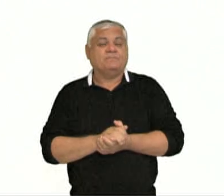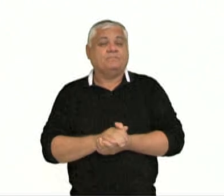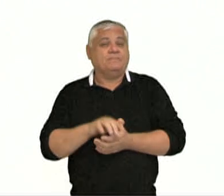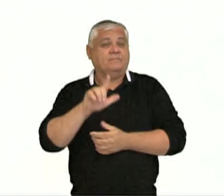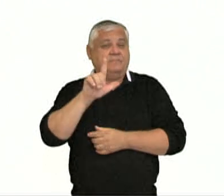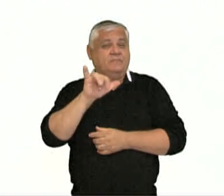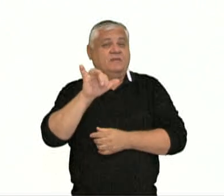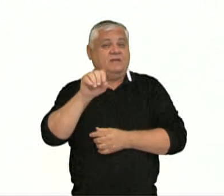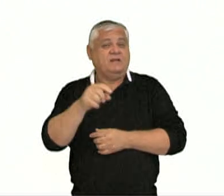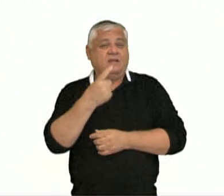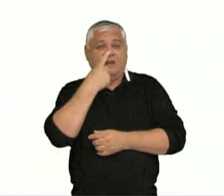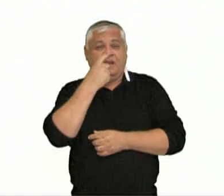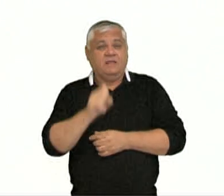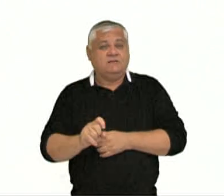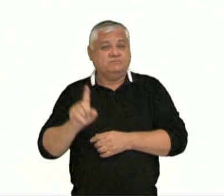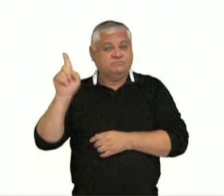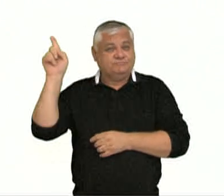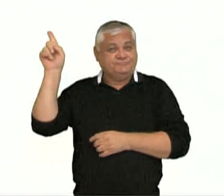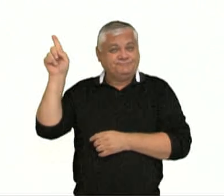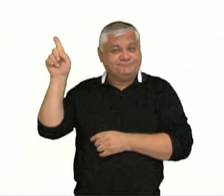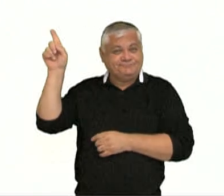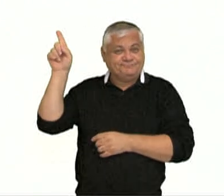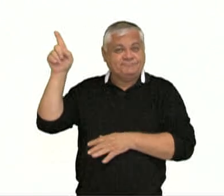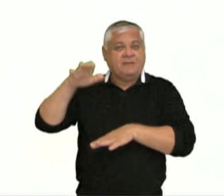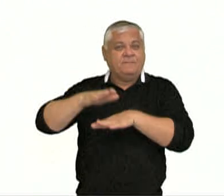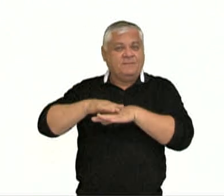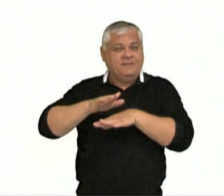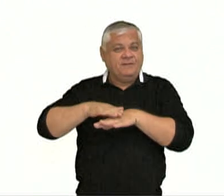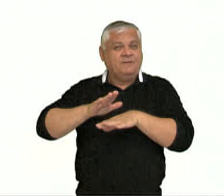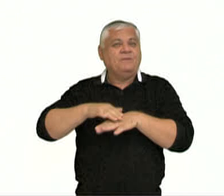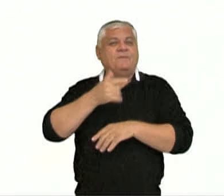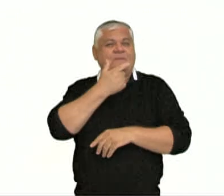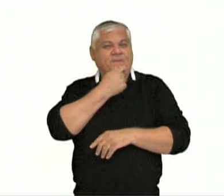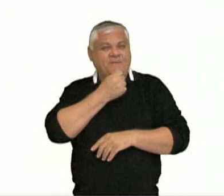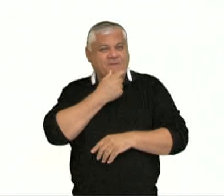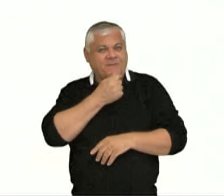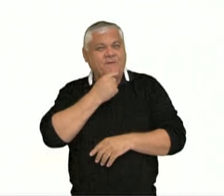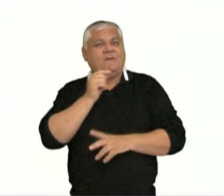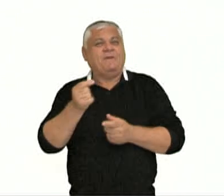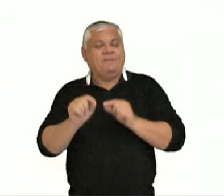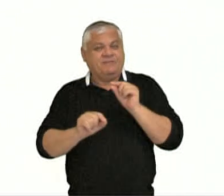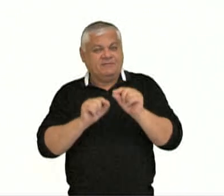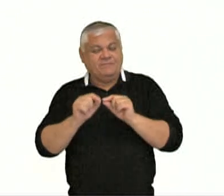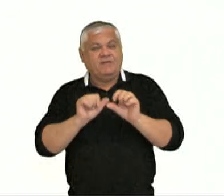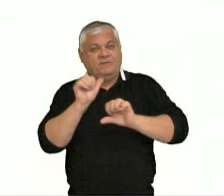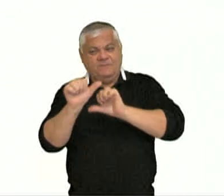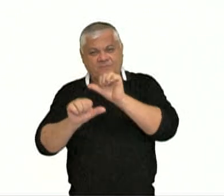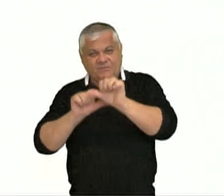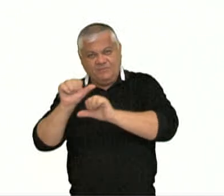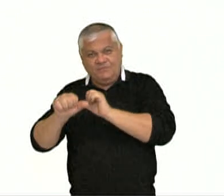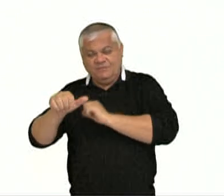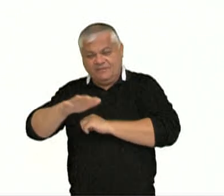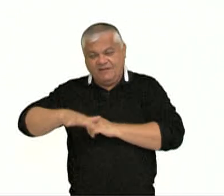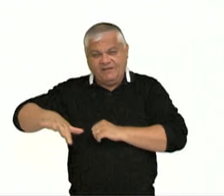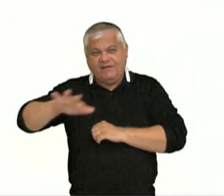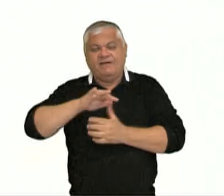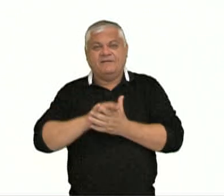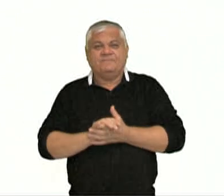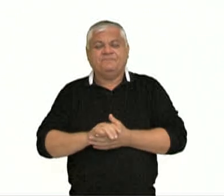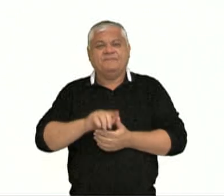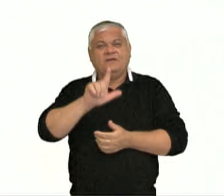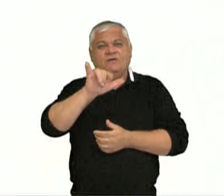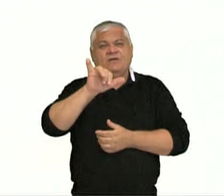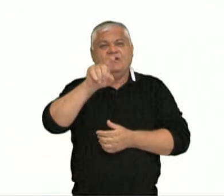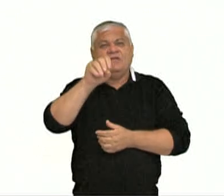em outros fatores que envolvem as ações humanas, as atividades humanas e que alteram essas áreas, como o